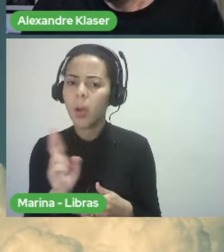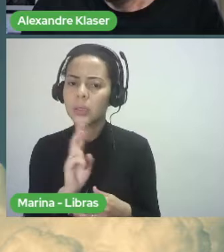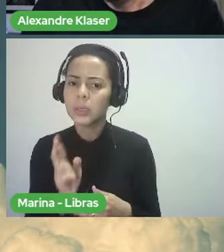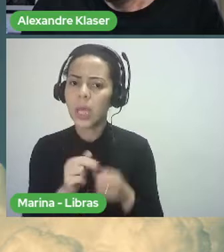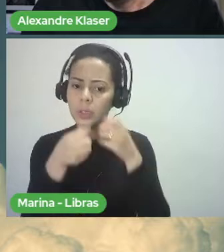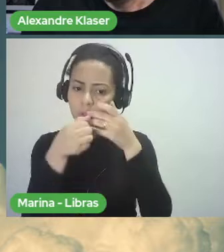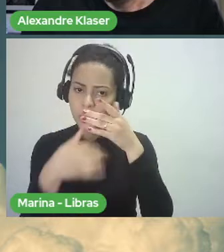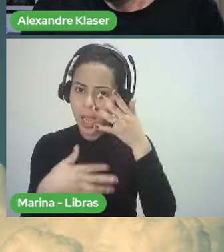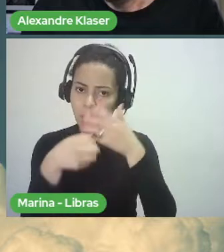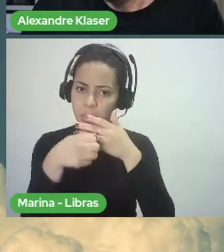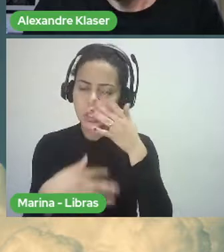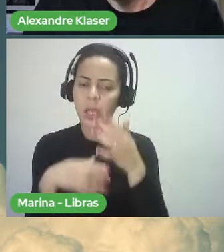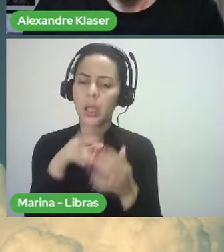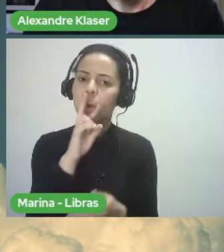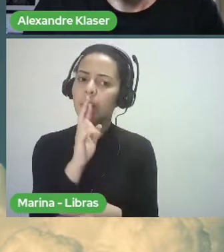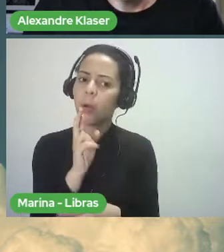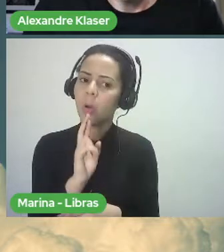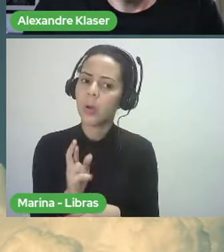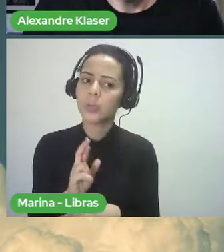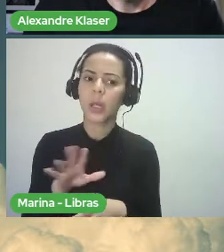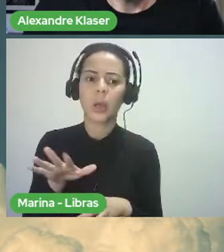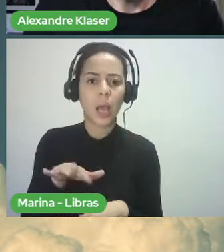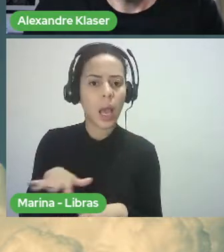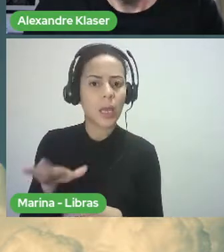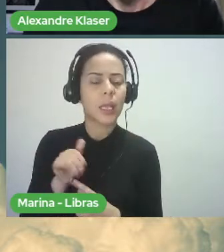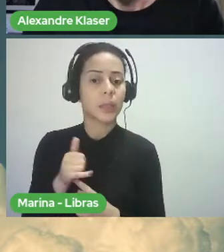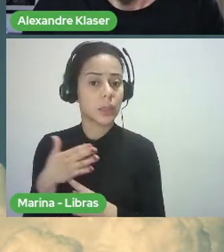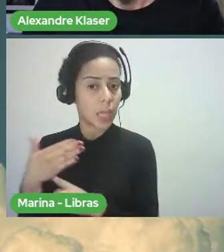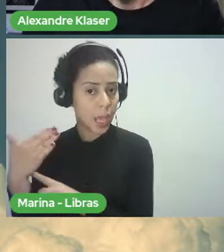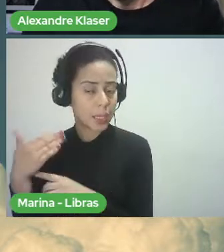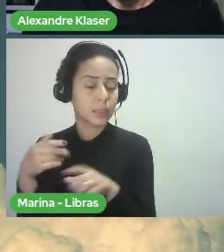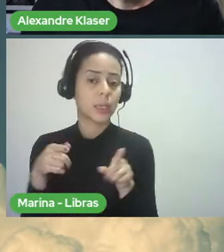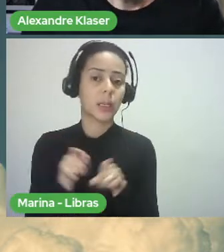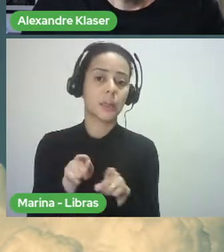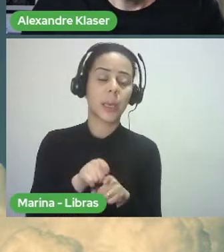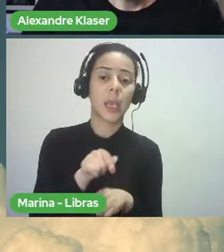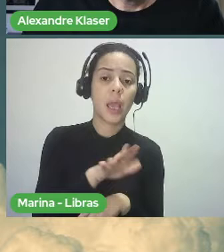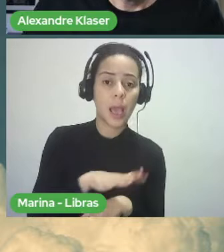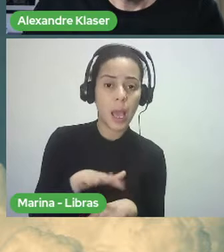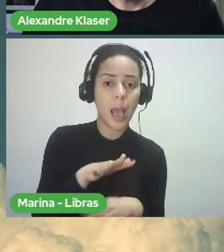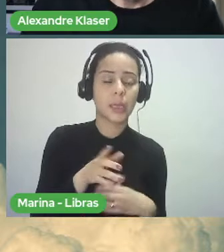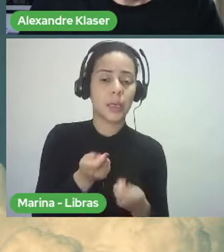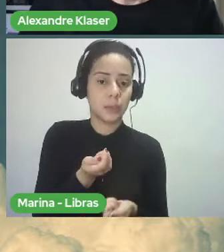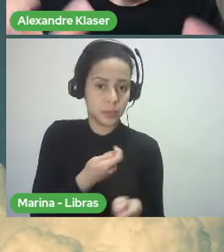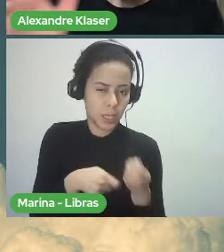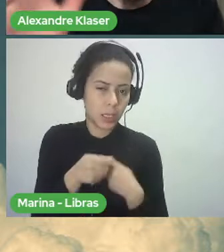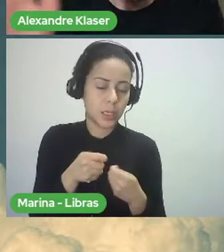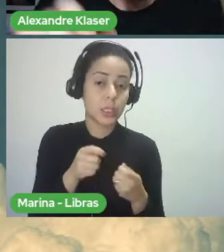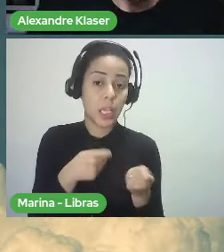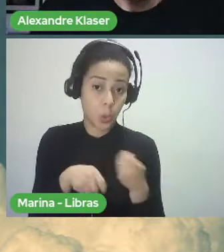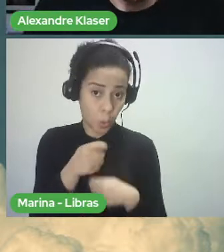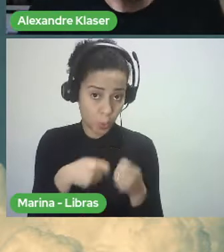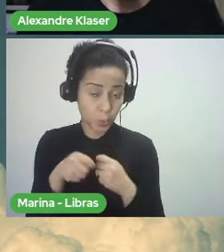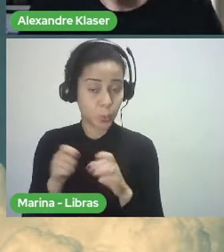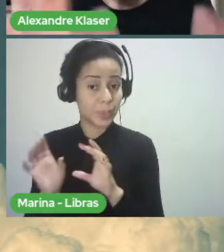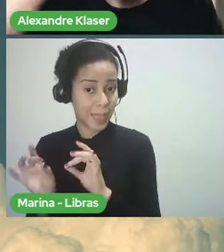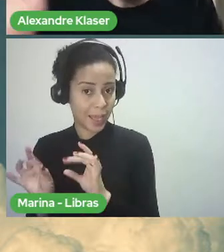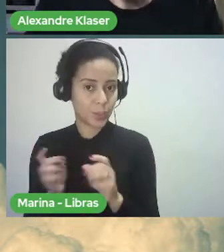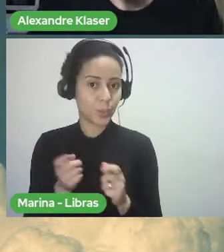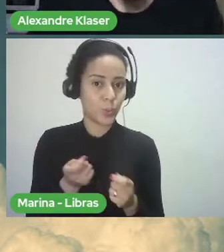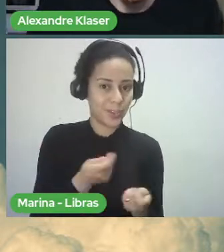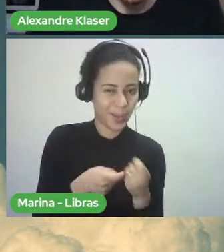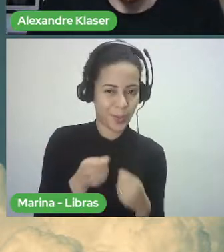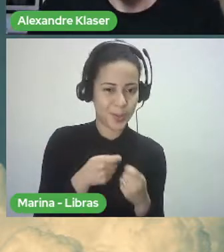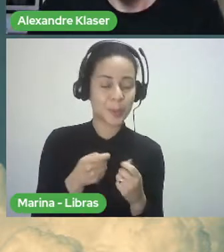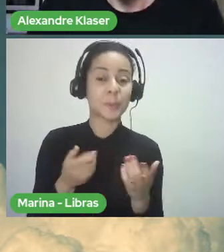pessoas técnicas e também pessoas mais voltadas para o lado de negócio. Então, eu vou continuar vendo as respostas e eu vou mais ou menos direcionar, então. O combinado,